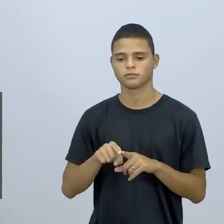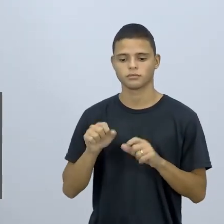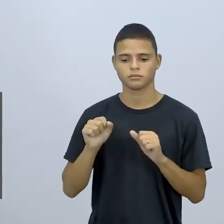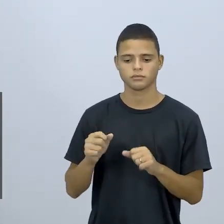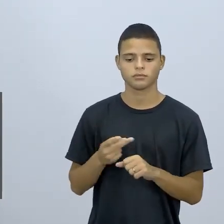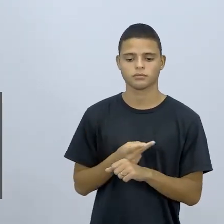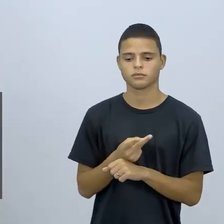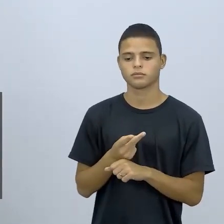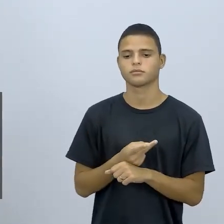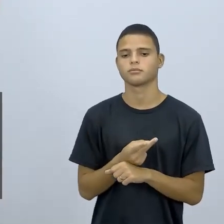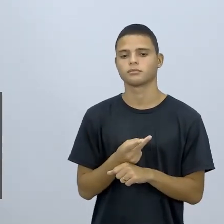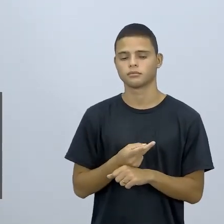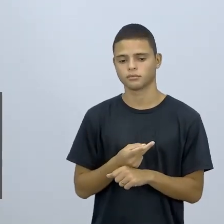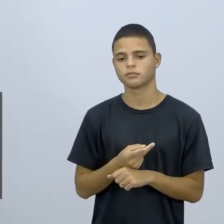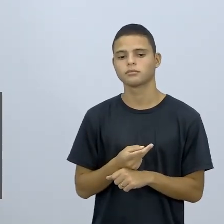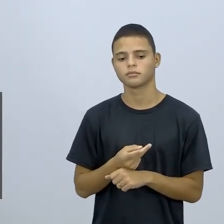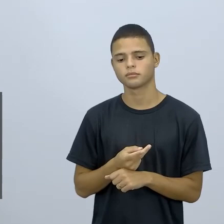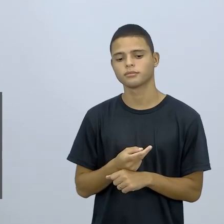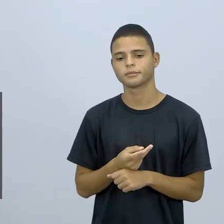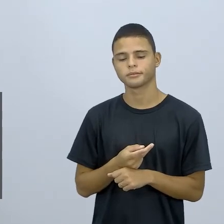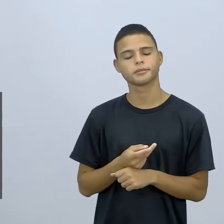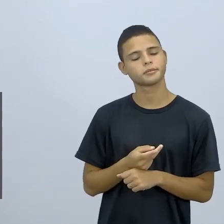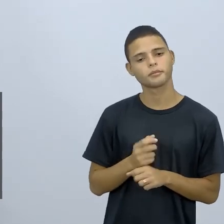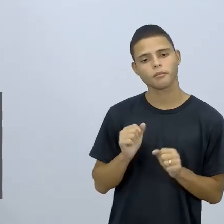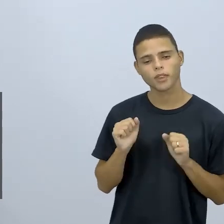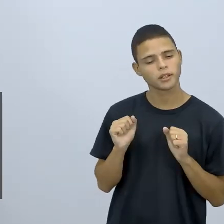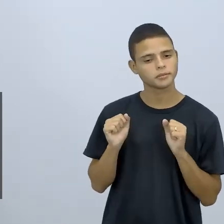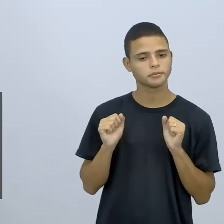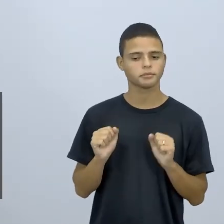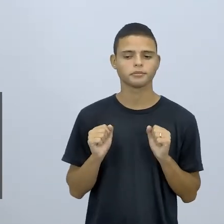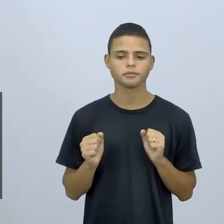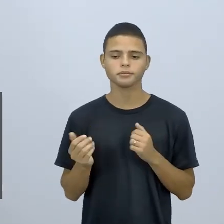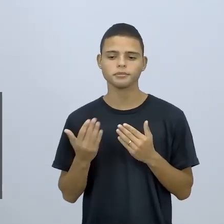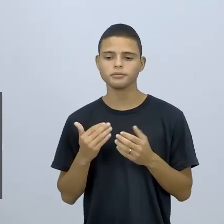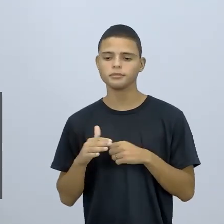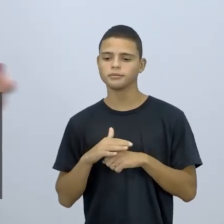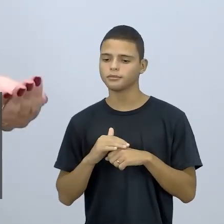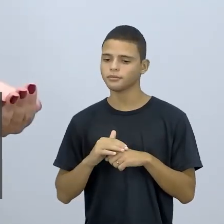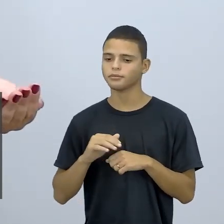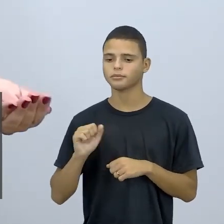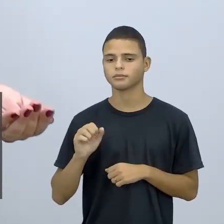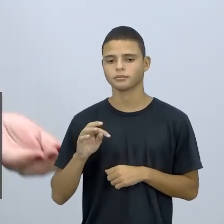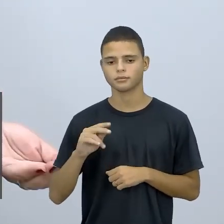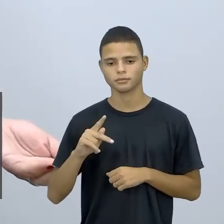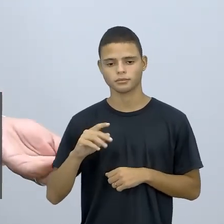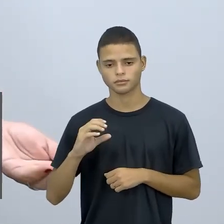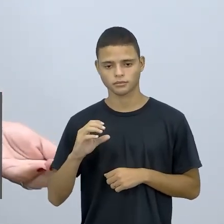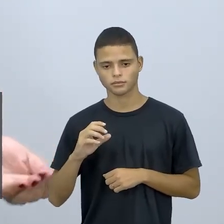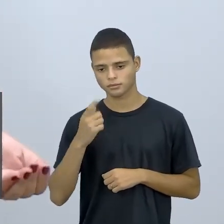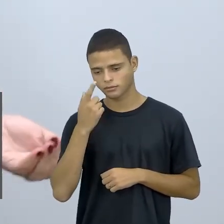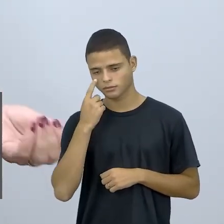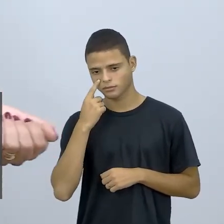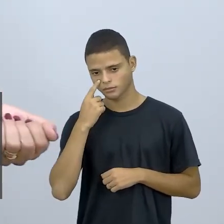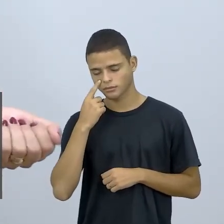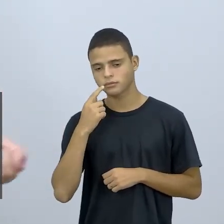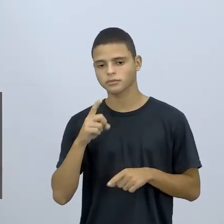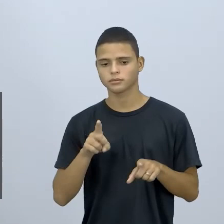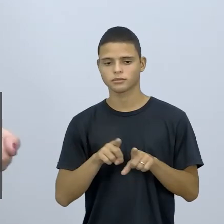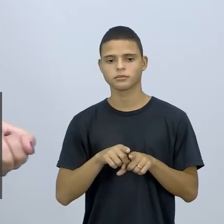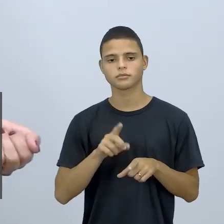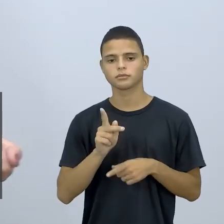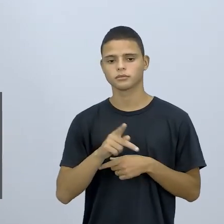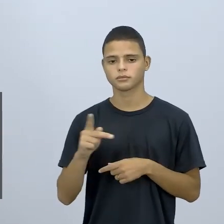lá no canal deles, que eles acabam falando, né, nos ATPCs. Assistam também os ATPCs